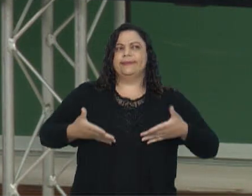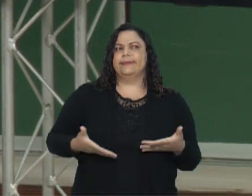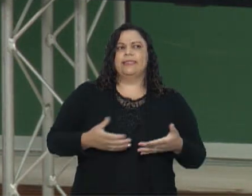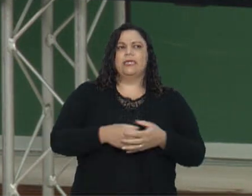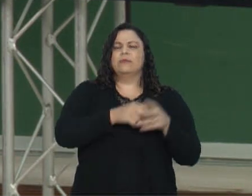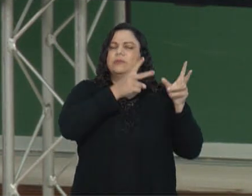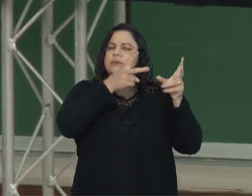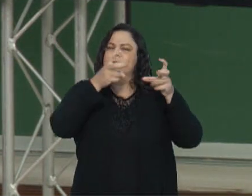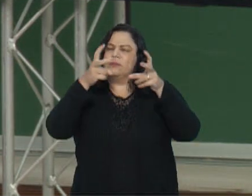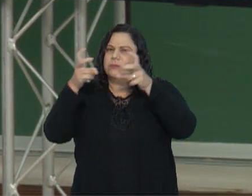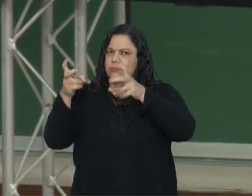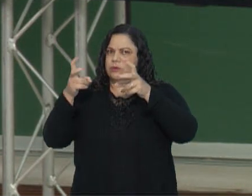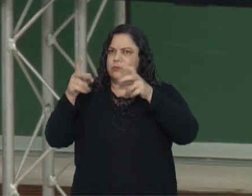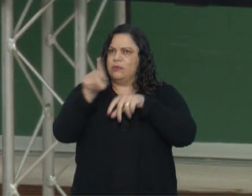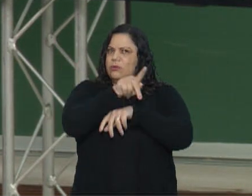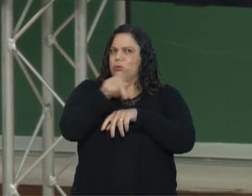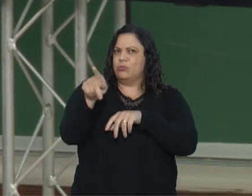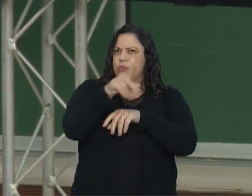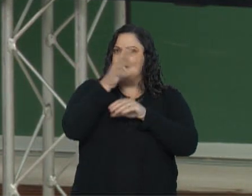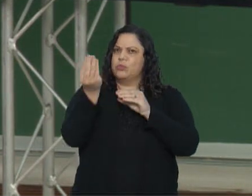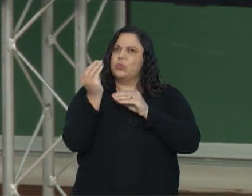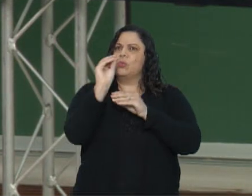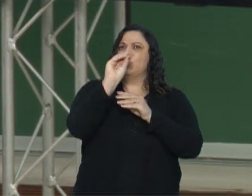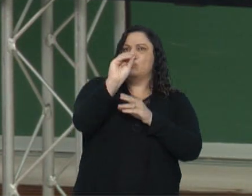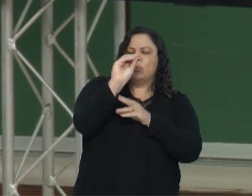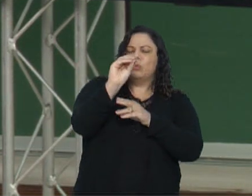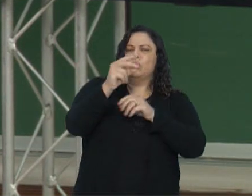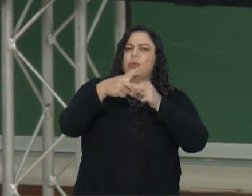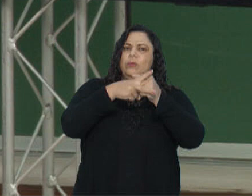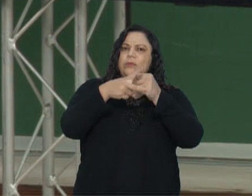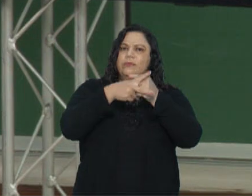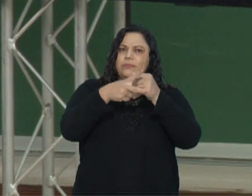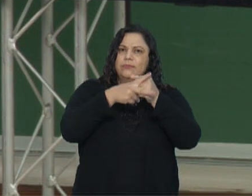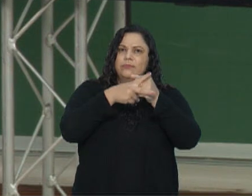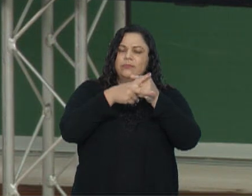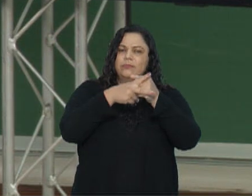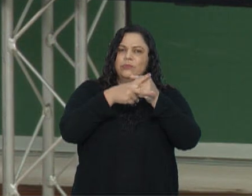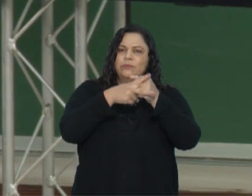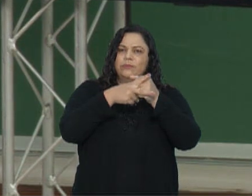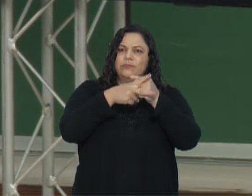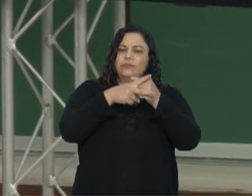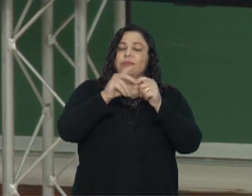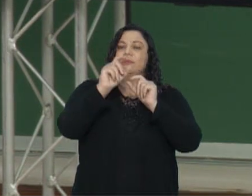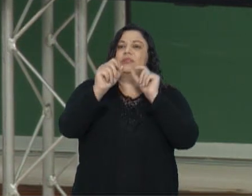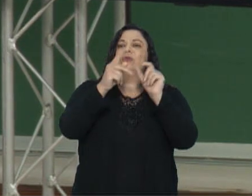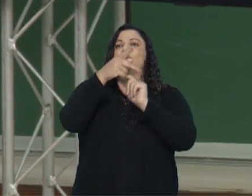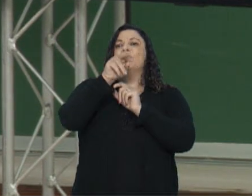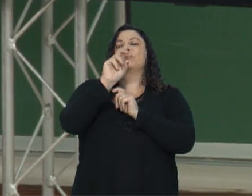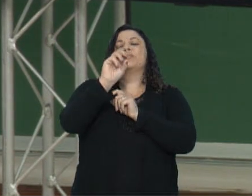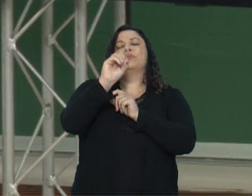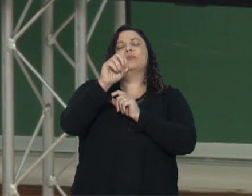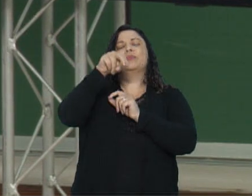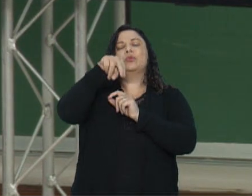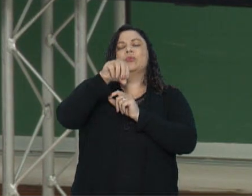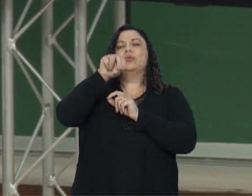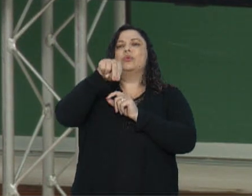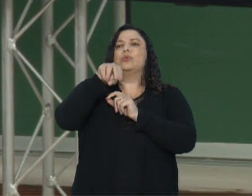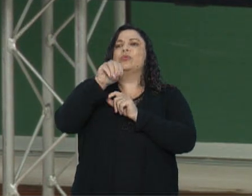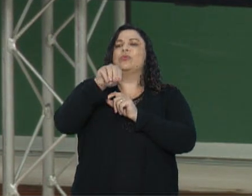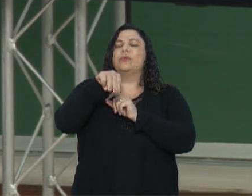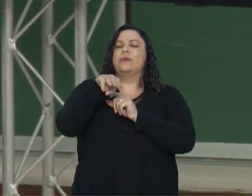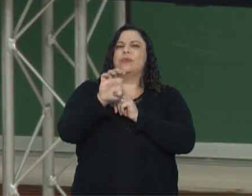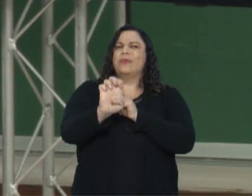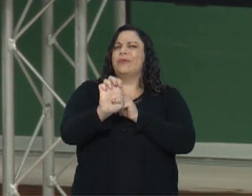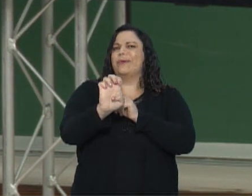vão observar que o professor colocou o verbo, a ação, e o pronome pessoal junto desse verbo para